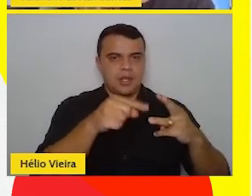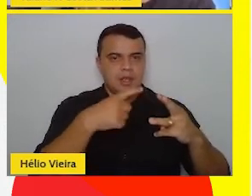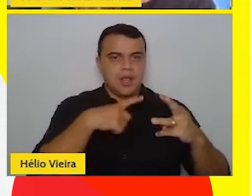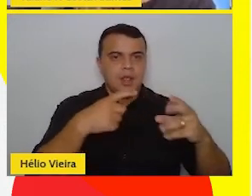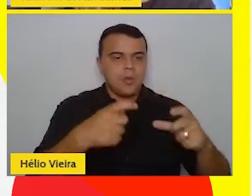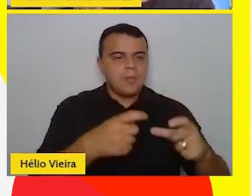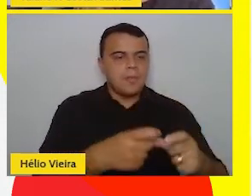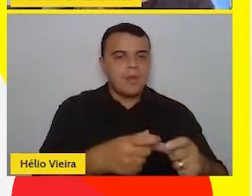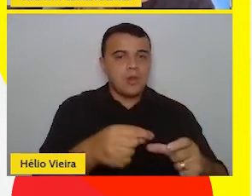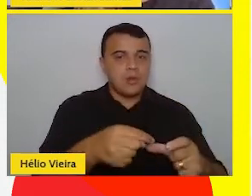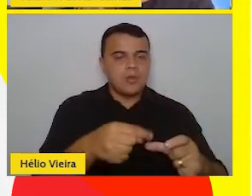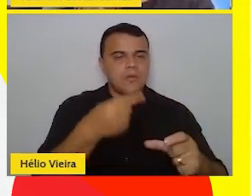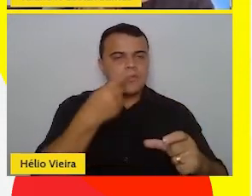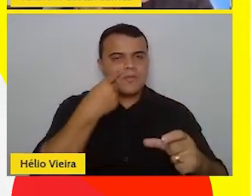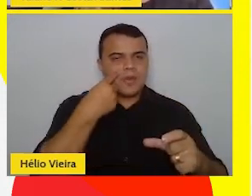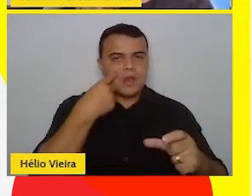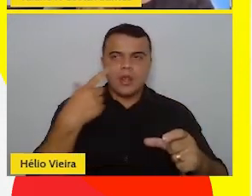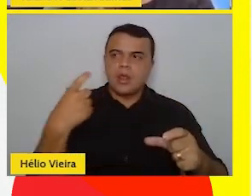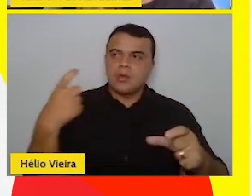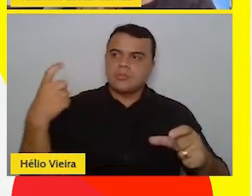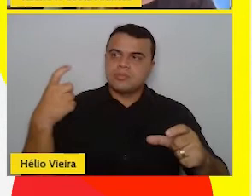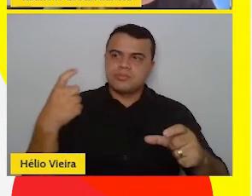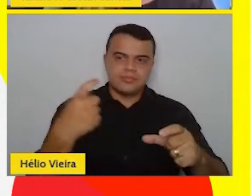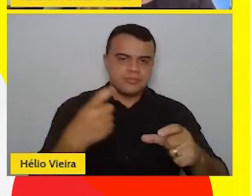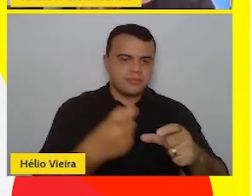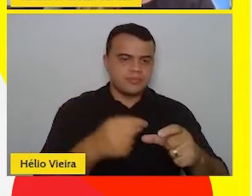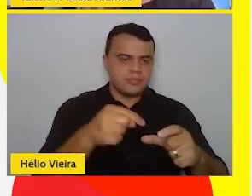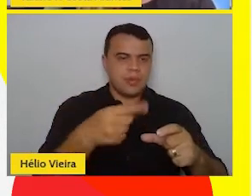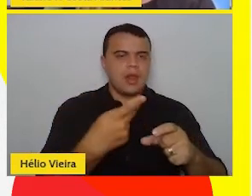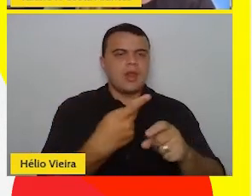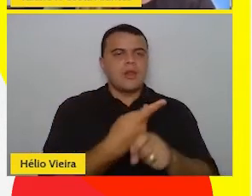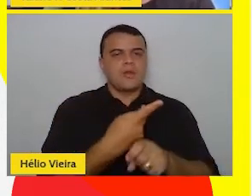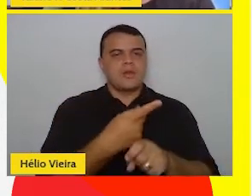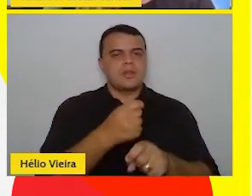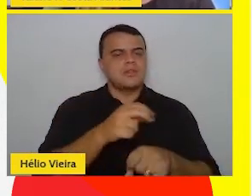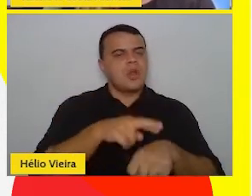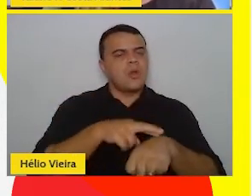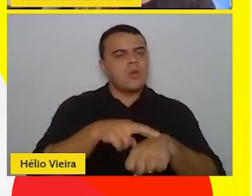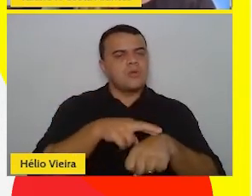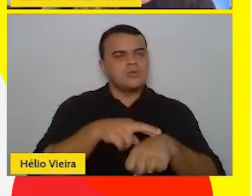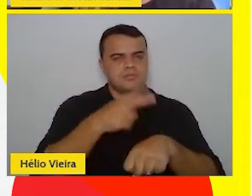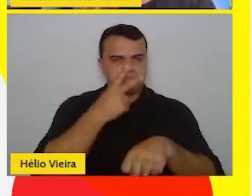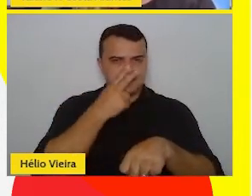menor, a gente consegue ver o efeito dessa técnica, que é um arroxeado, é